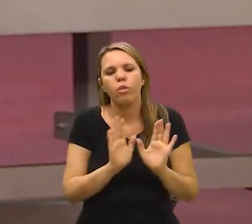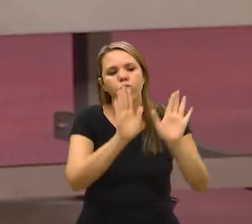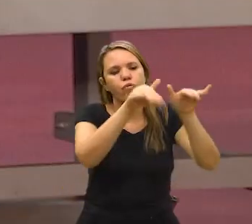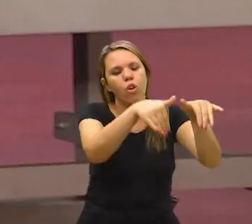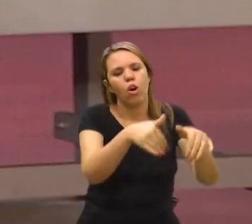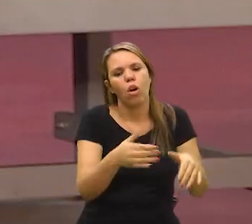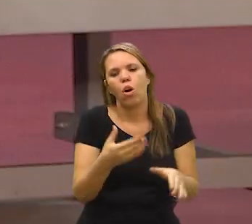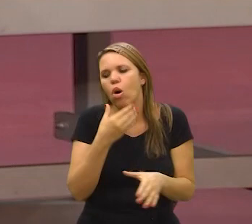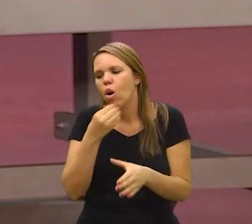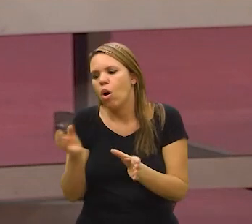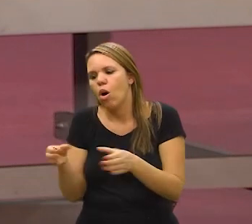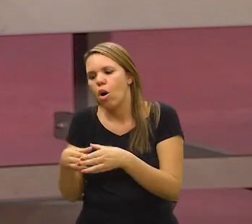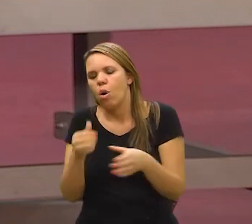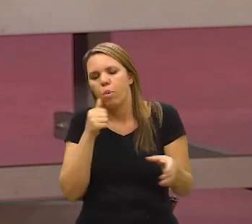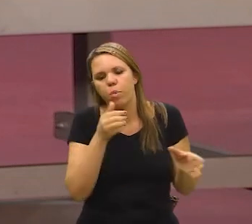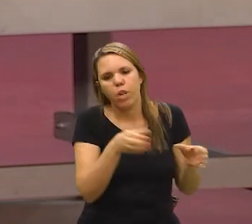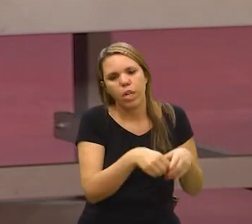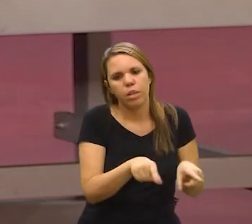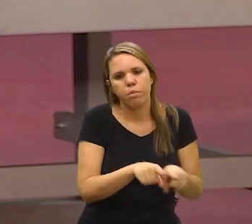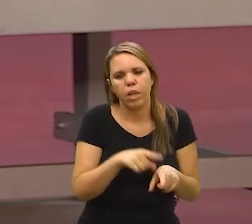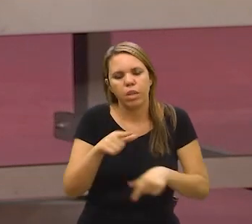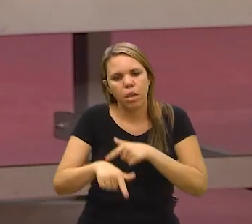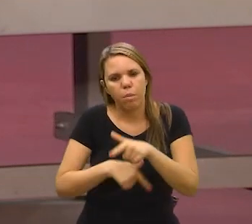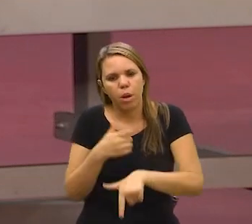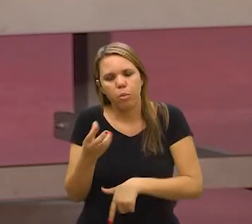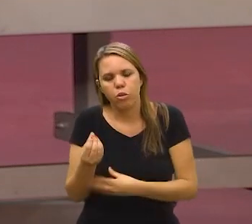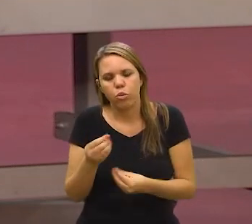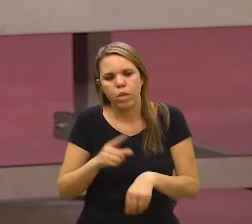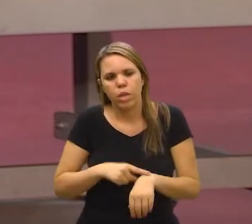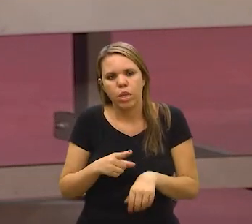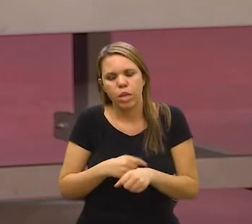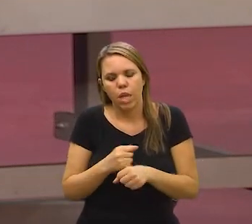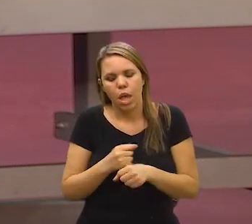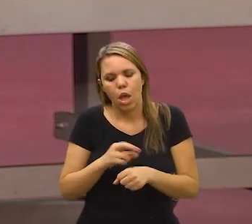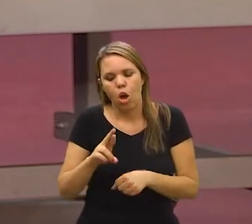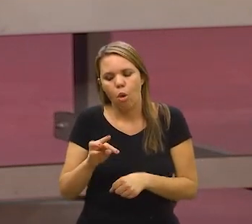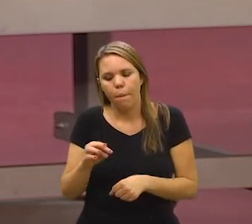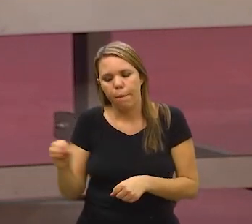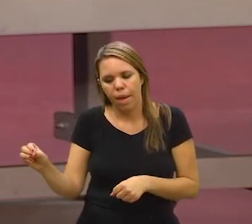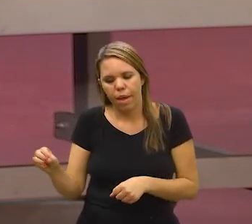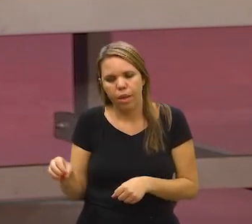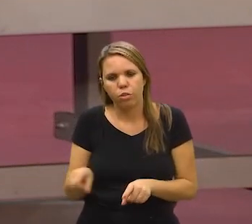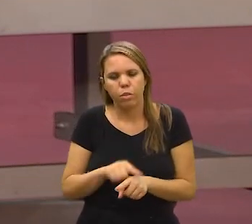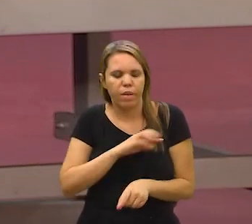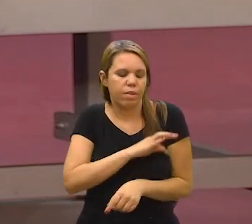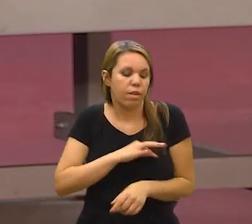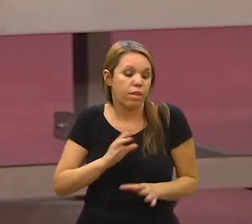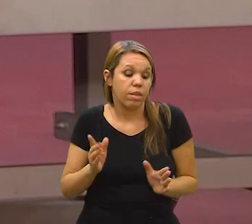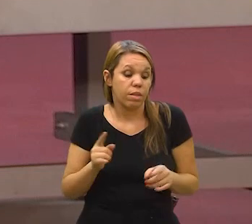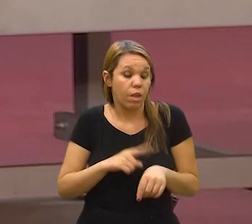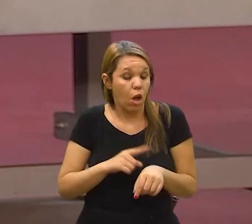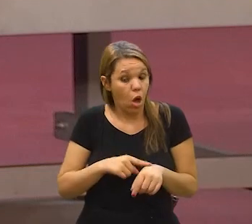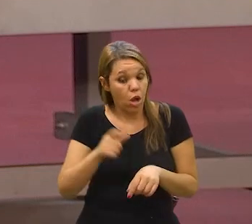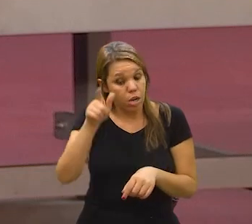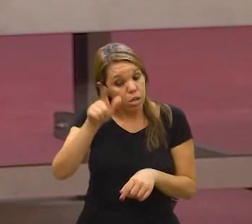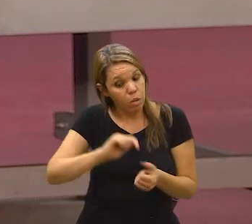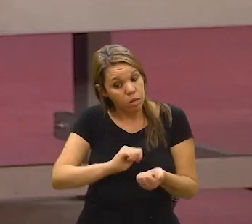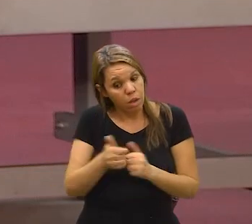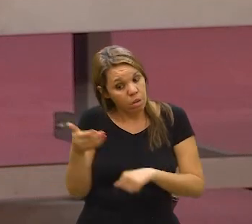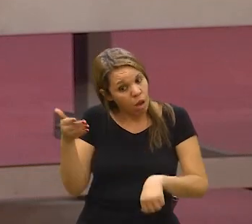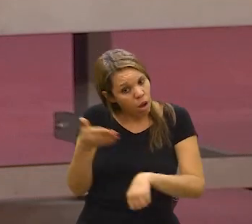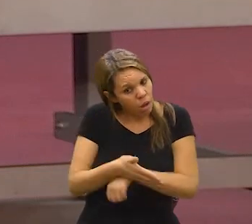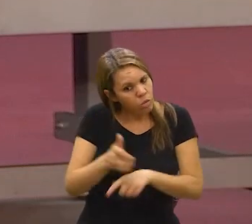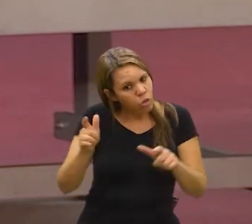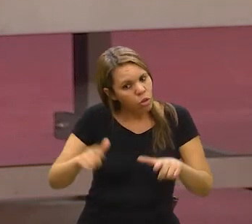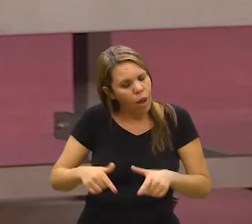vôlei, tanto no masculino quanto no feminino, trabalhou muito tempo com o José Roberto Guimarães, então é um profissional espetacular. Só que a hora que você entra ali, vai muito de